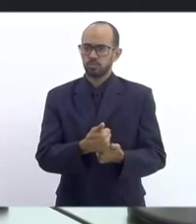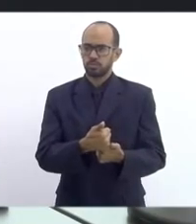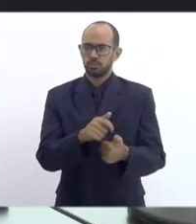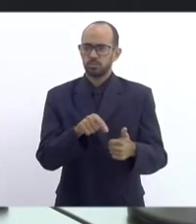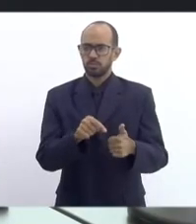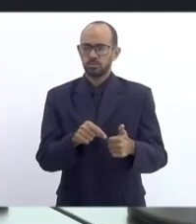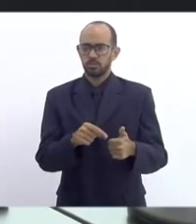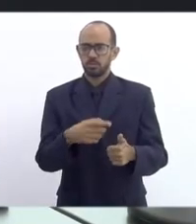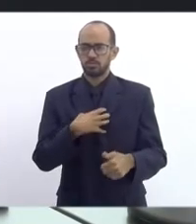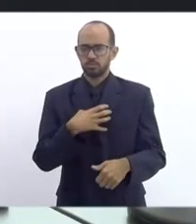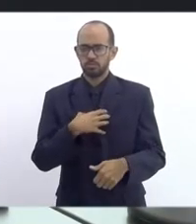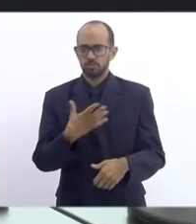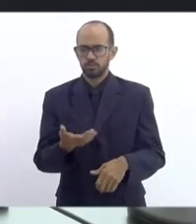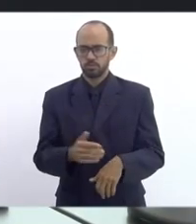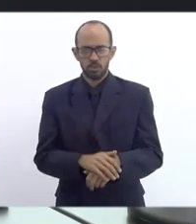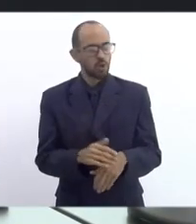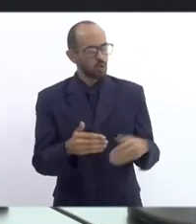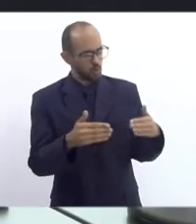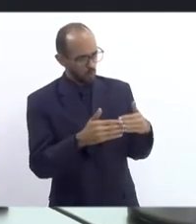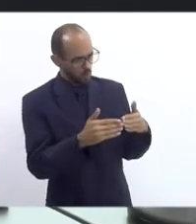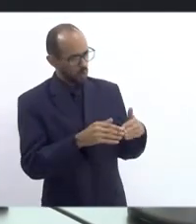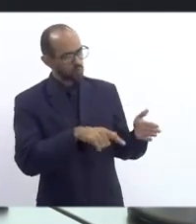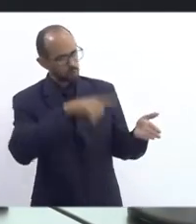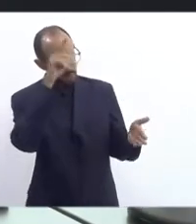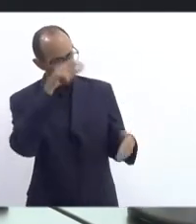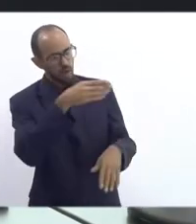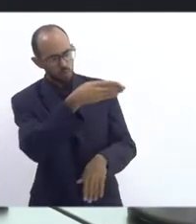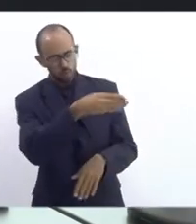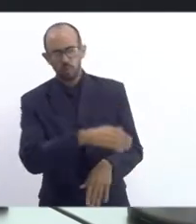Ok, presidente? Concordo com o deputado Espolo.